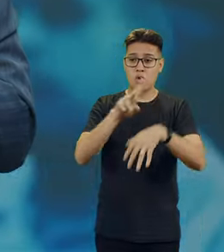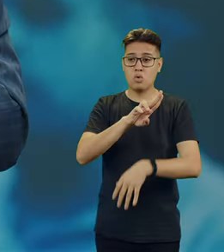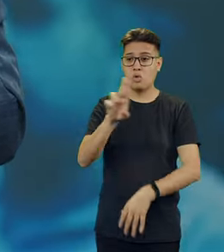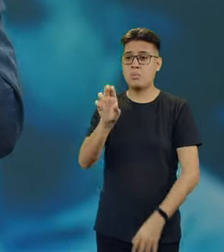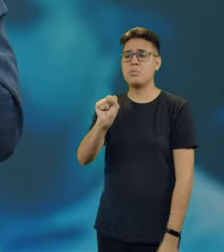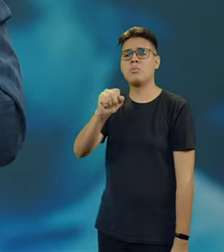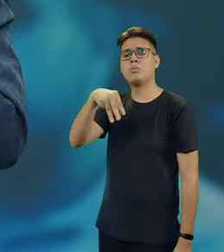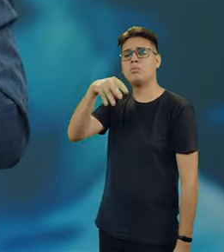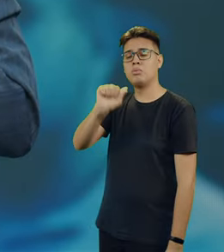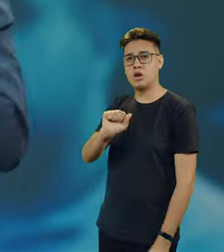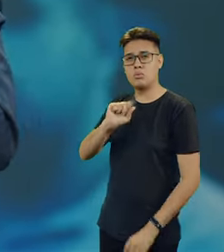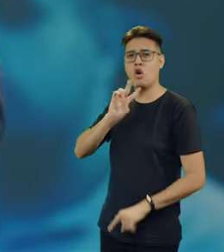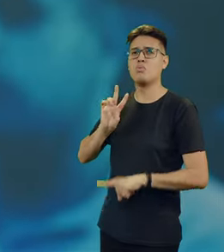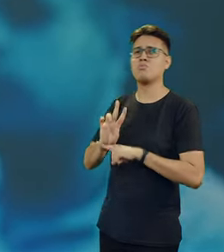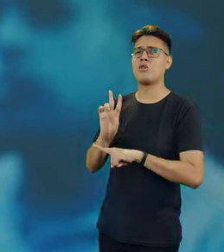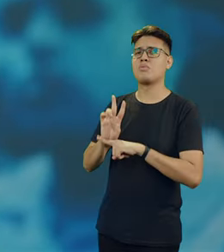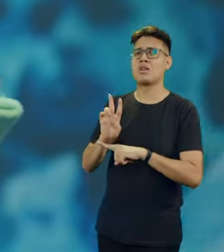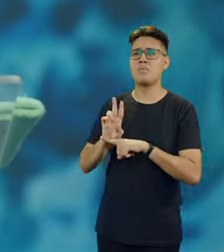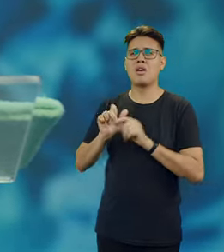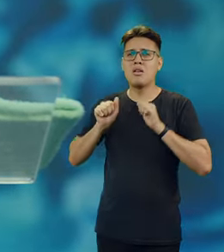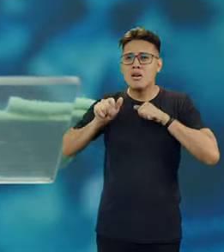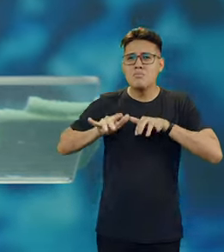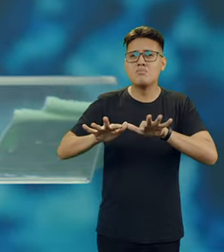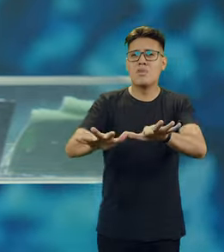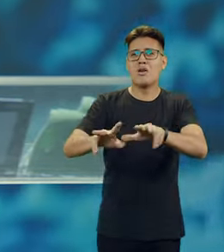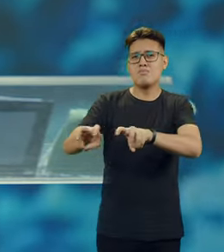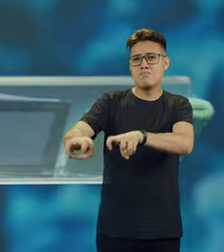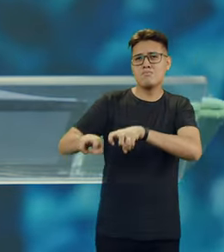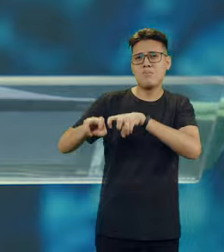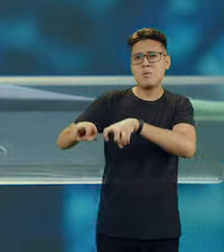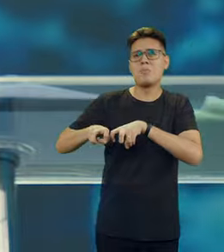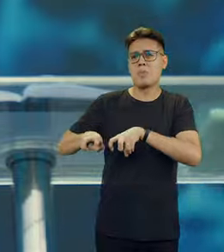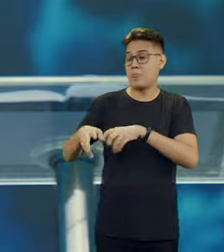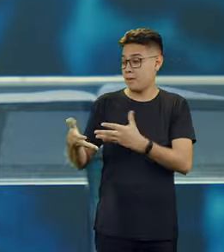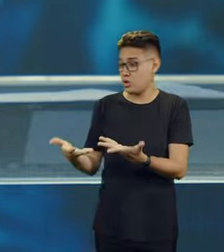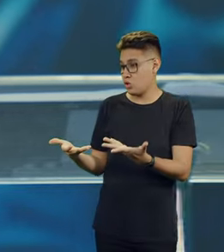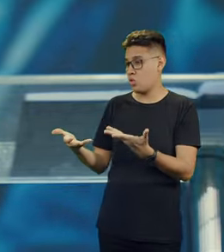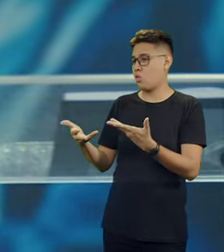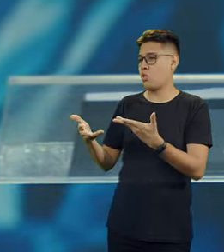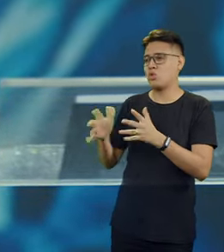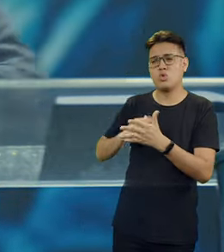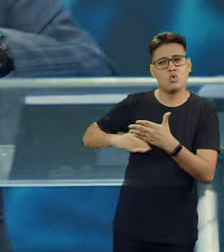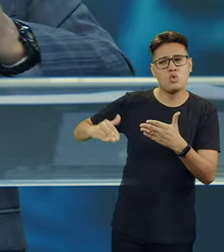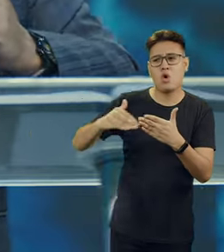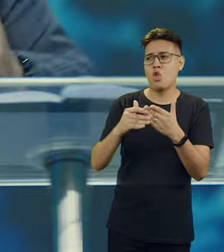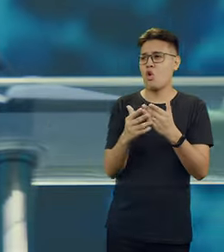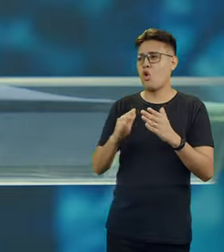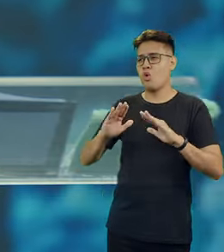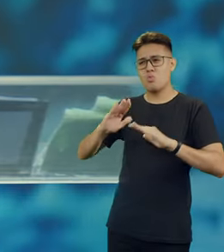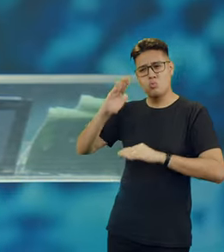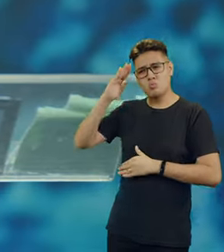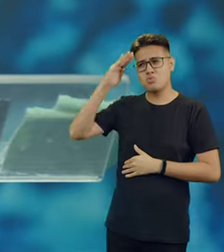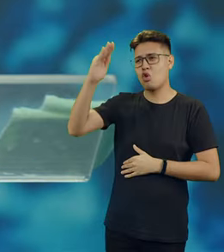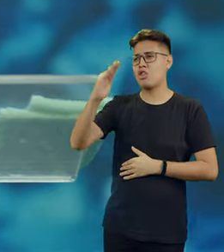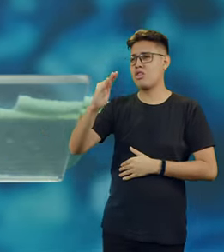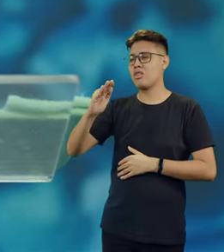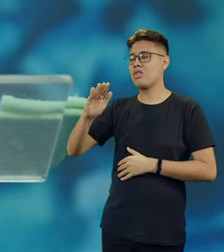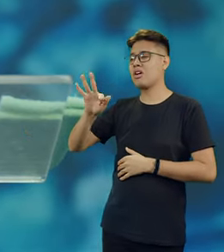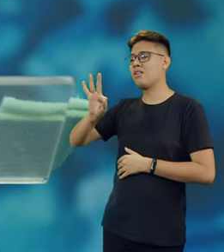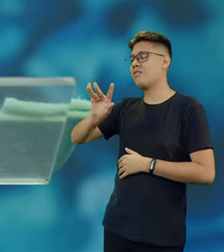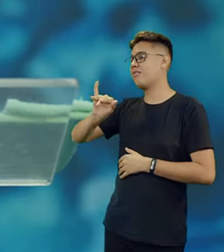de lentilhas quando os filisteus se ajuntaram numa multidão para tomar o campo.